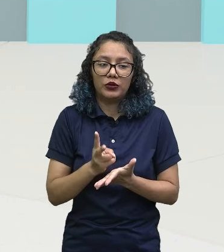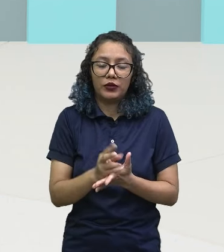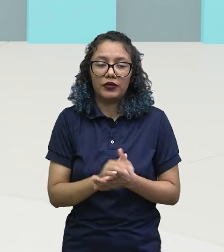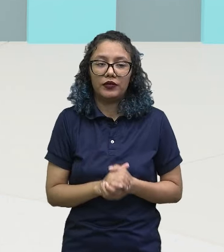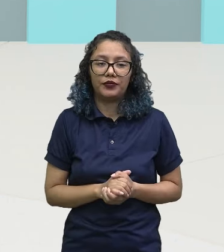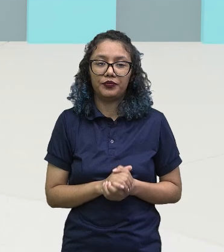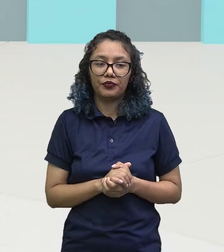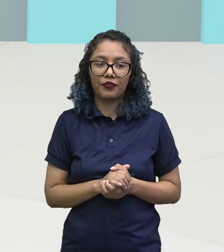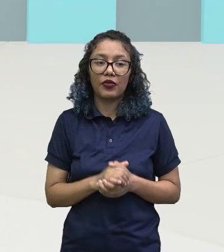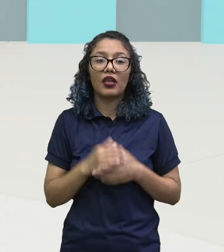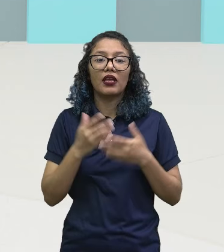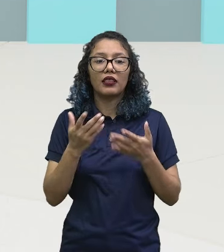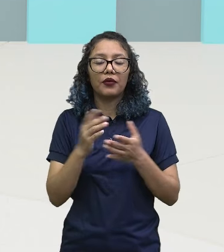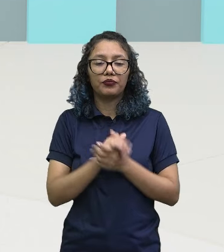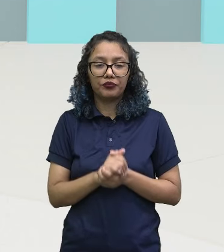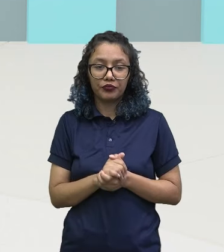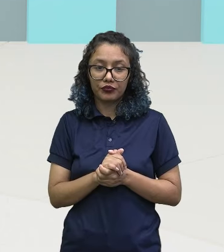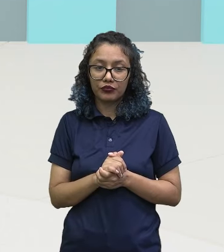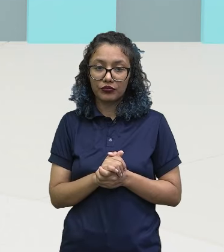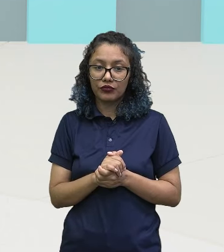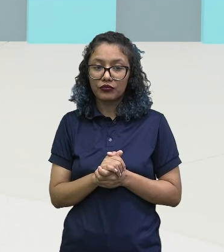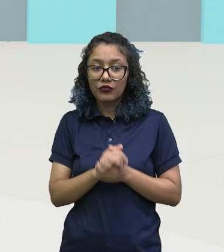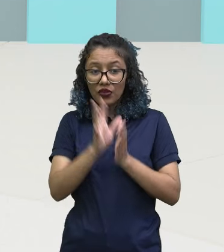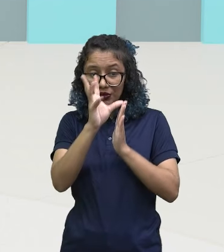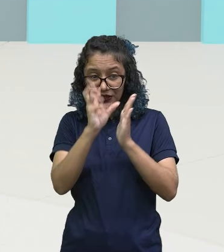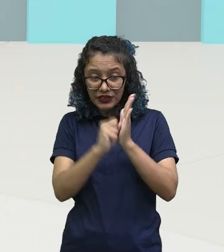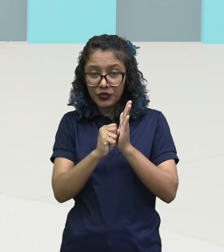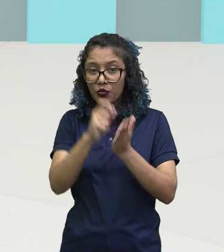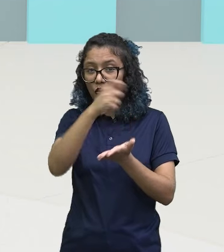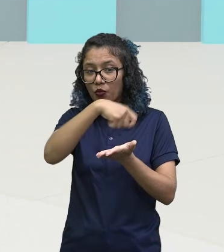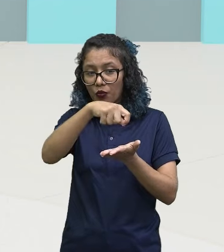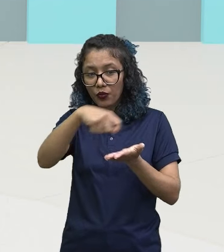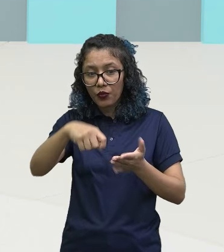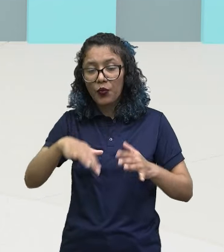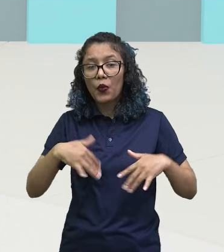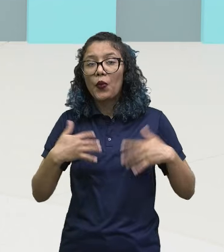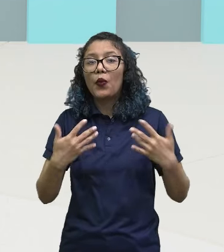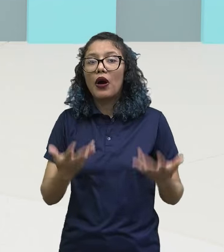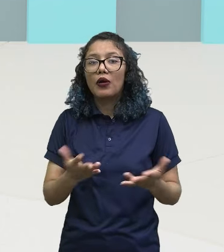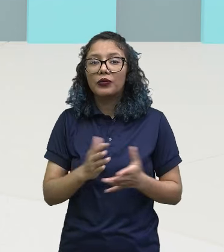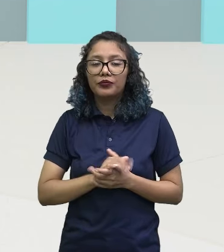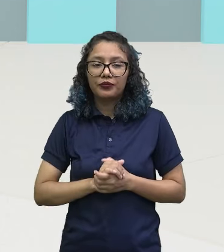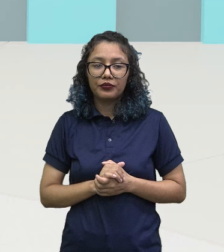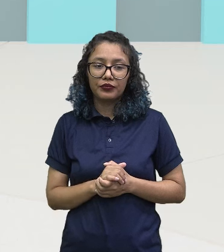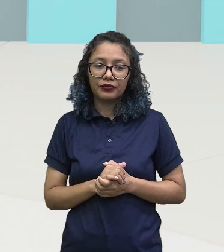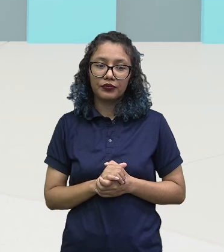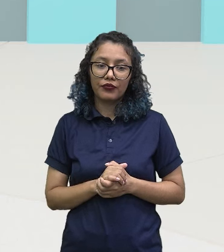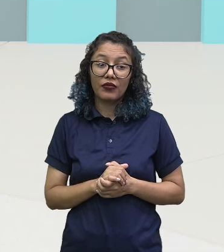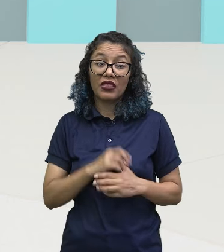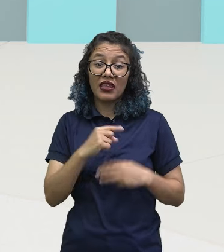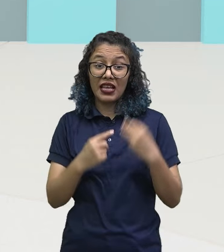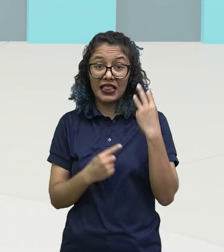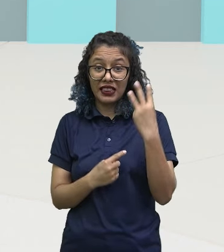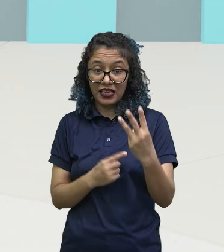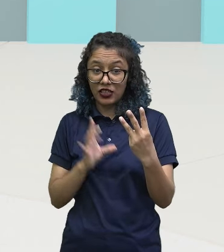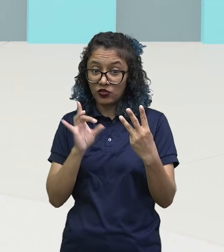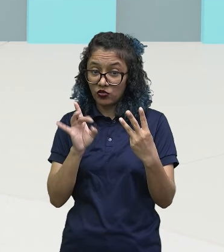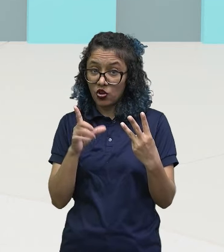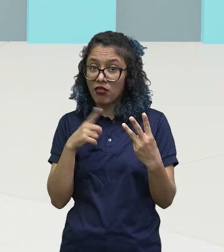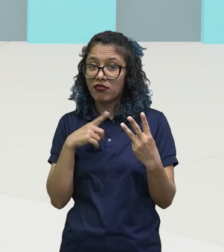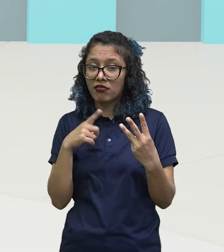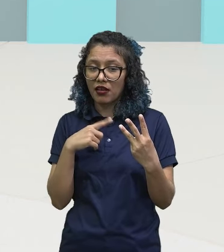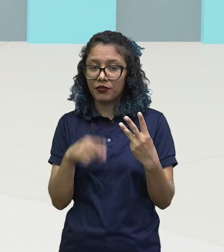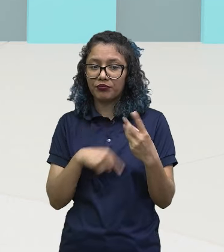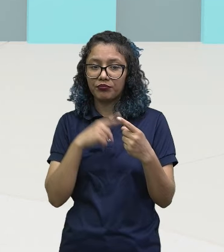Quais são os acentos gráficos na língua portuguesa? Nós só temos 3 acentos gráficos, tá bom?